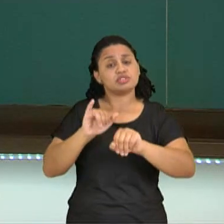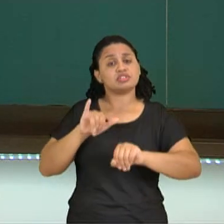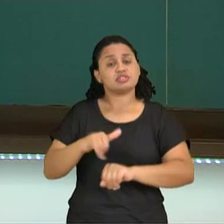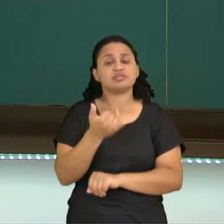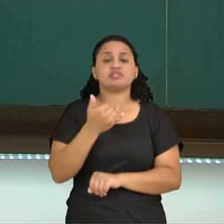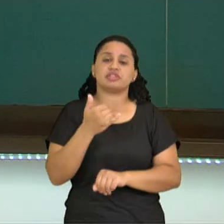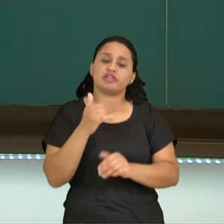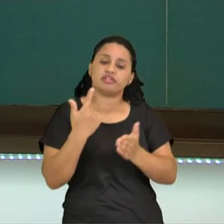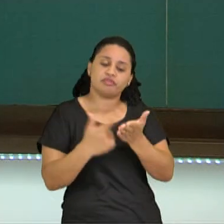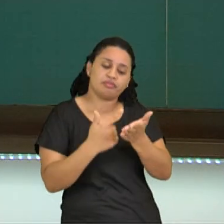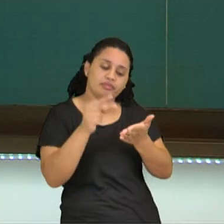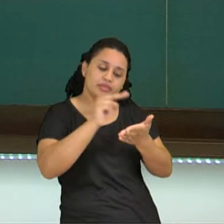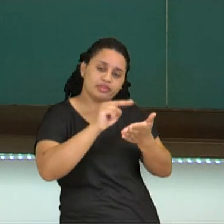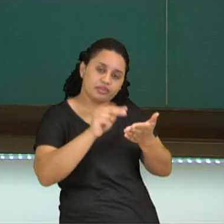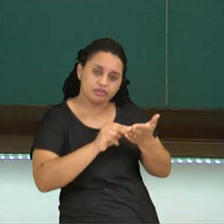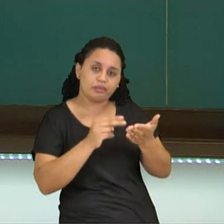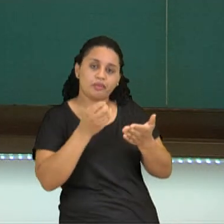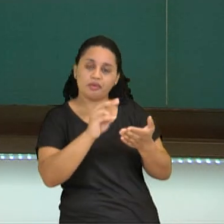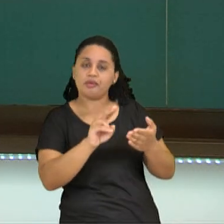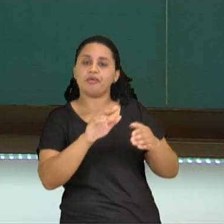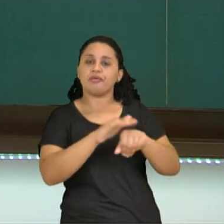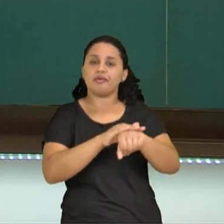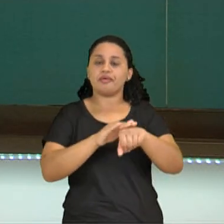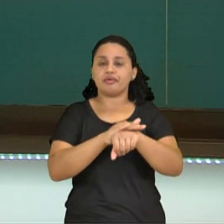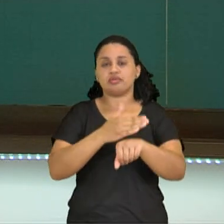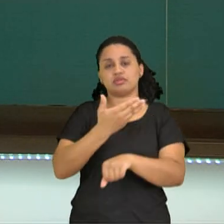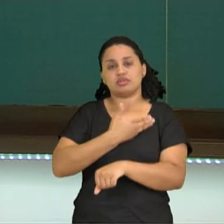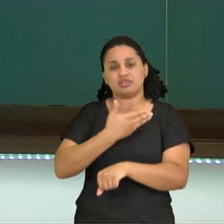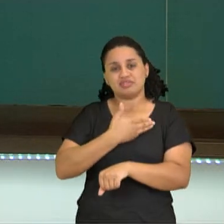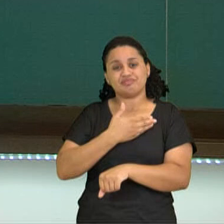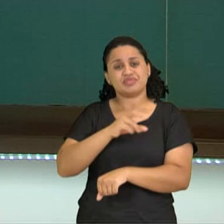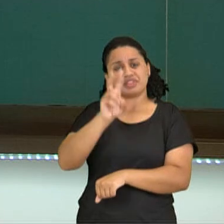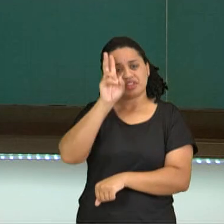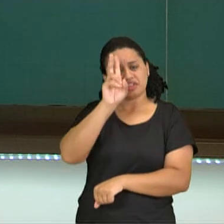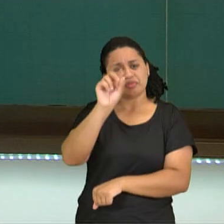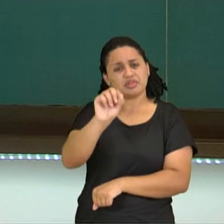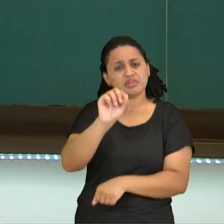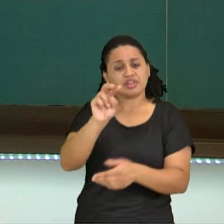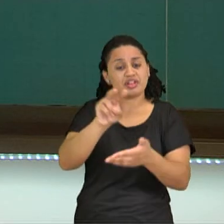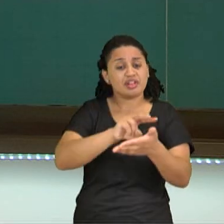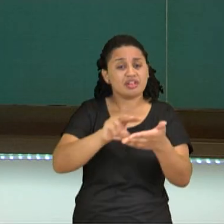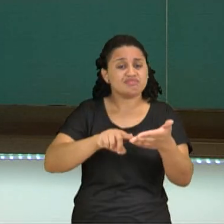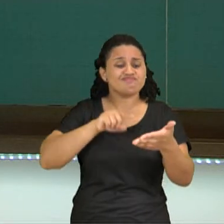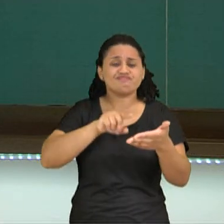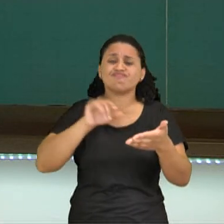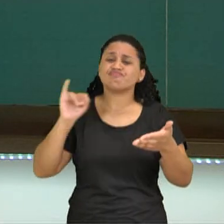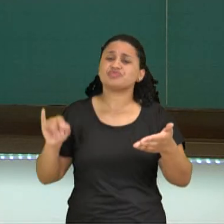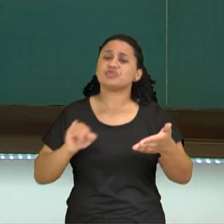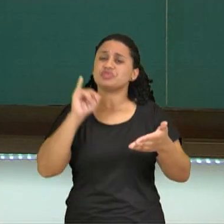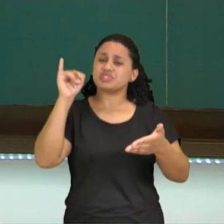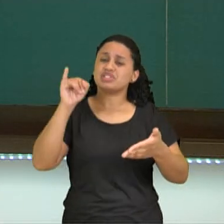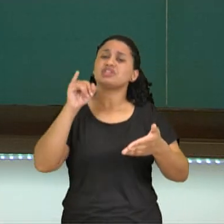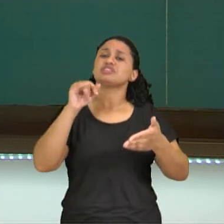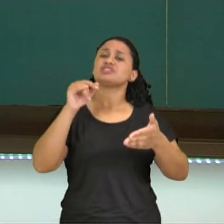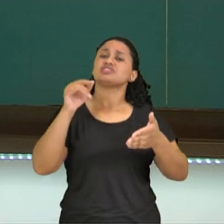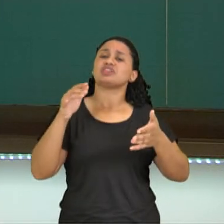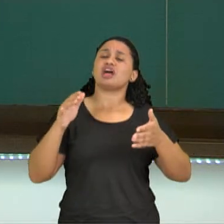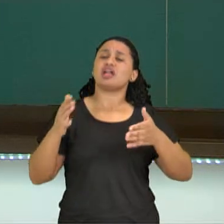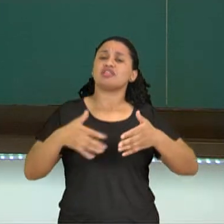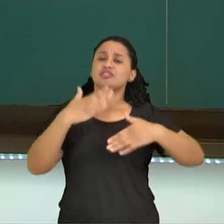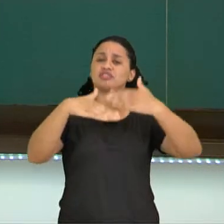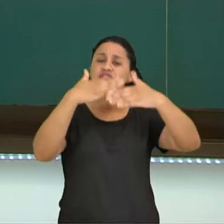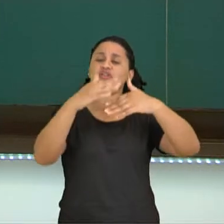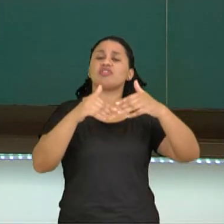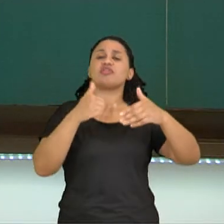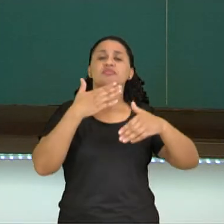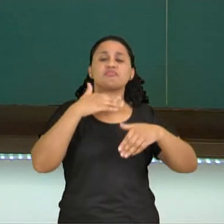com amigos. Lembrando que leitura é muito importante, né? Leitura enriquece o vocabulário, amplia a sua visão